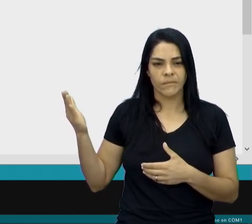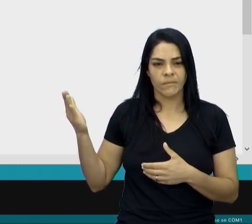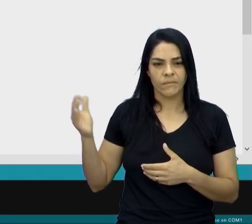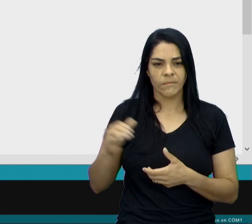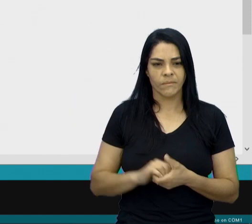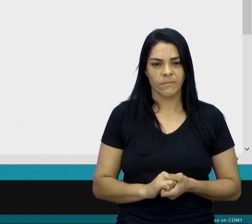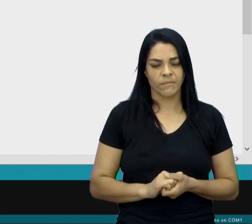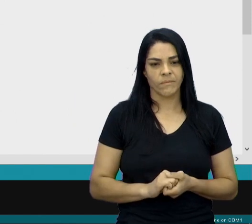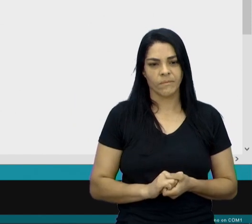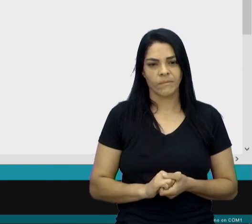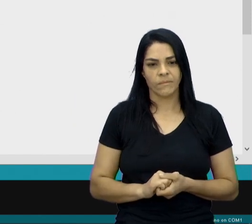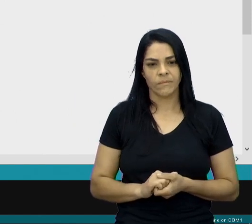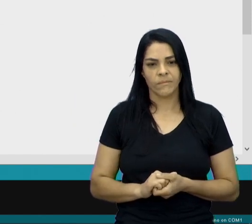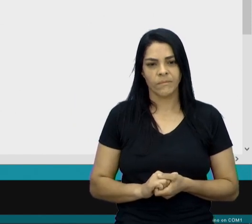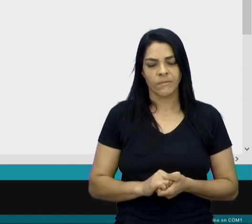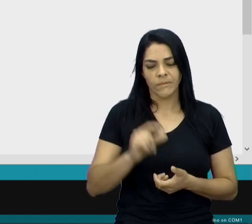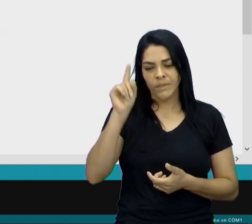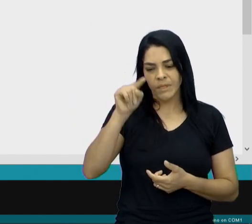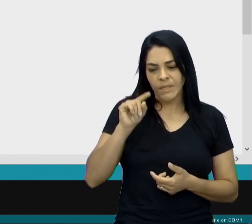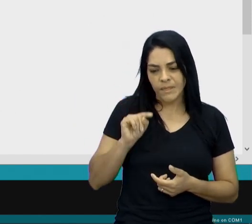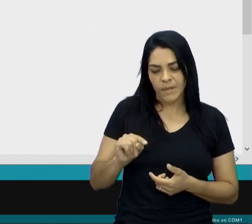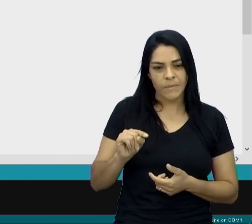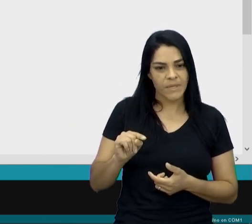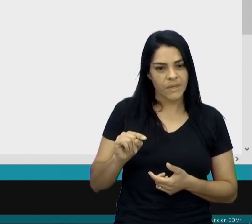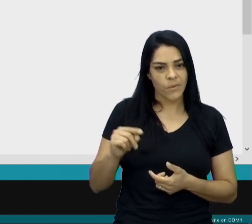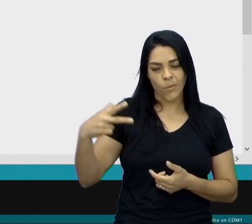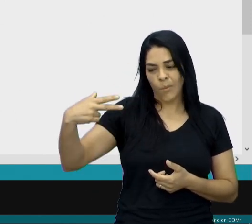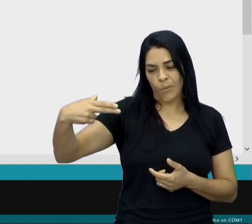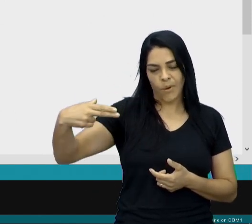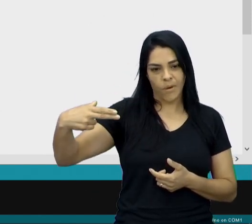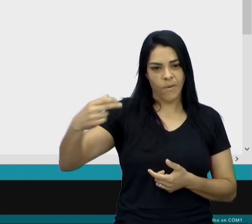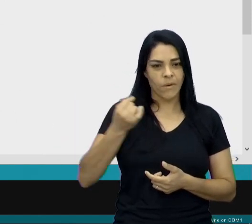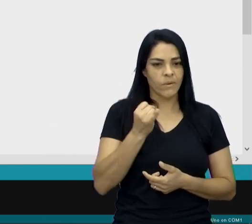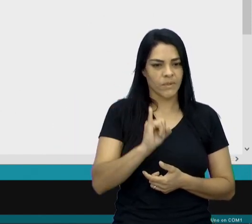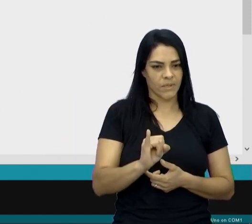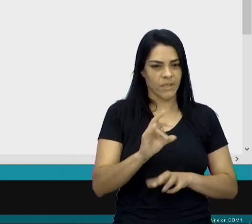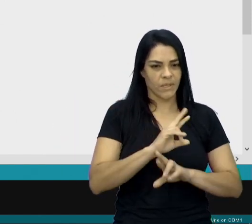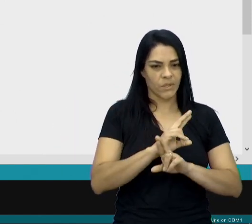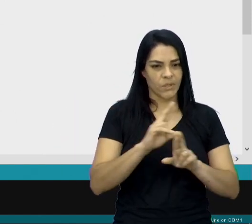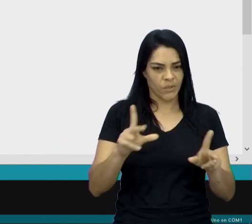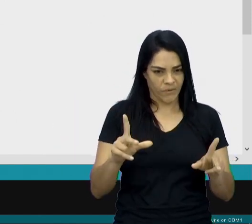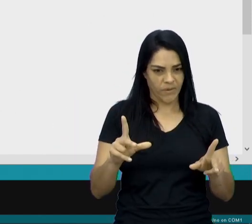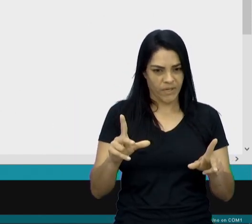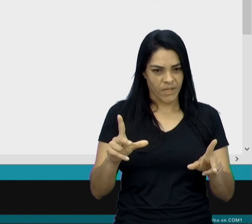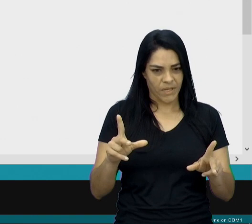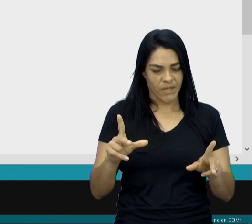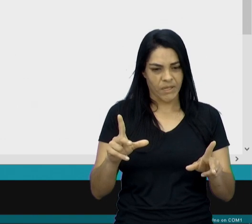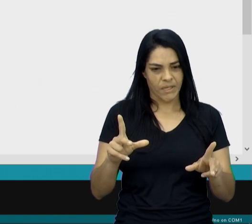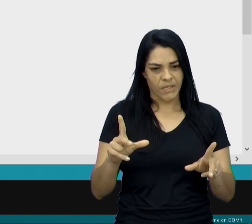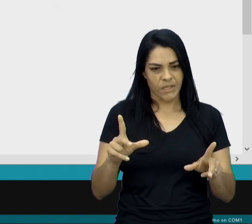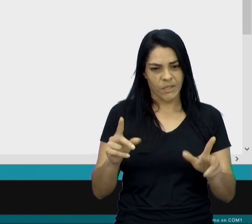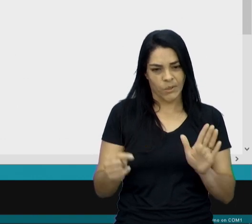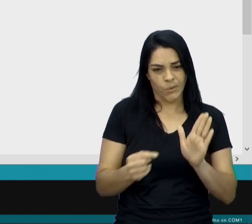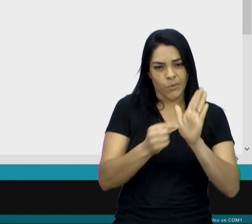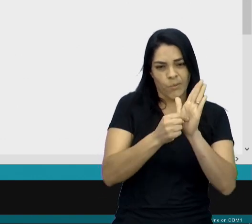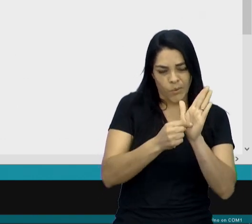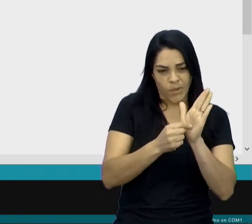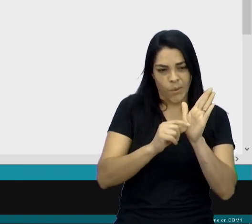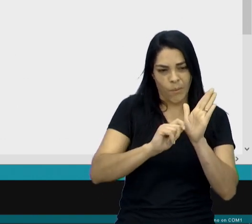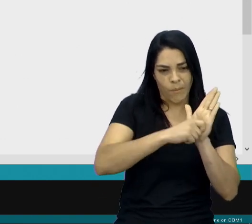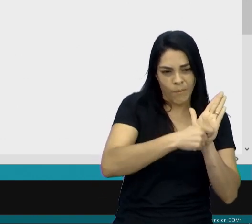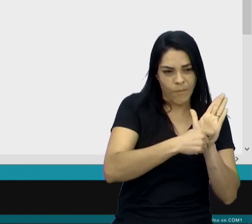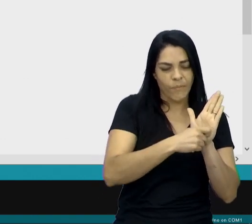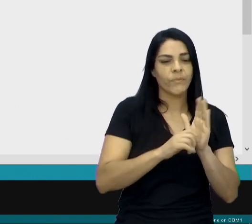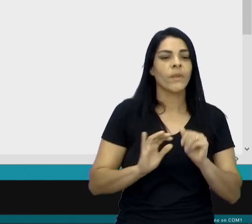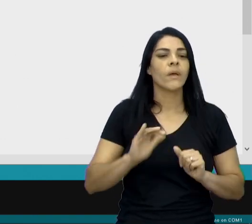exclamação com um igual. Então, se o passo atual for diferente do passo do botão pressionado,